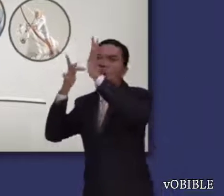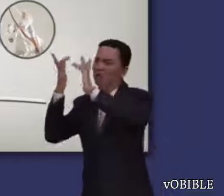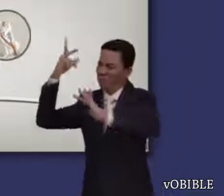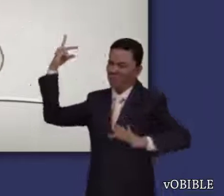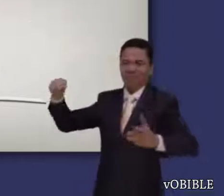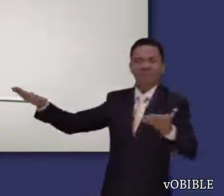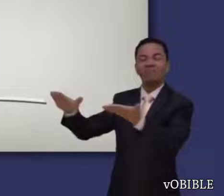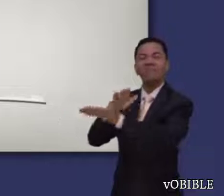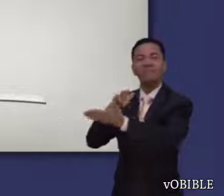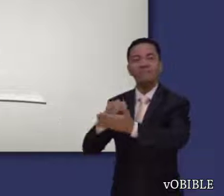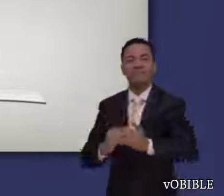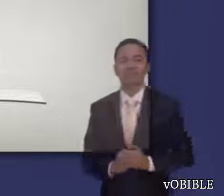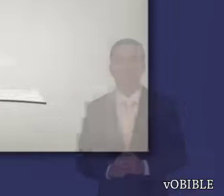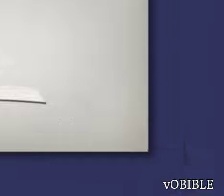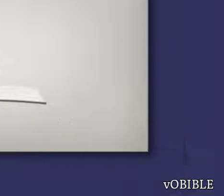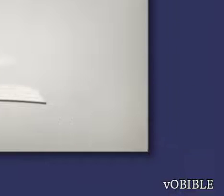Deus?